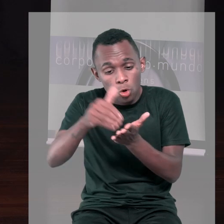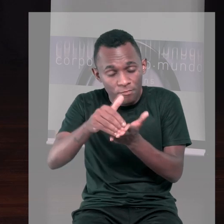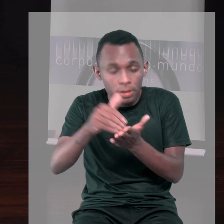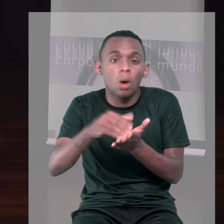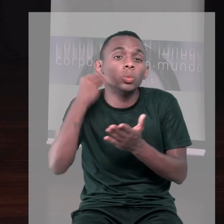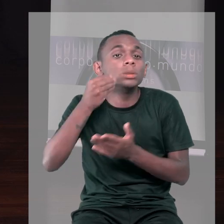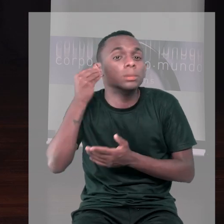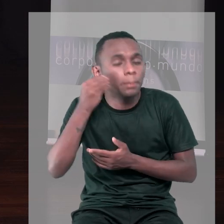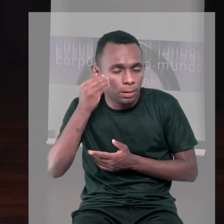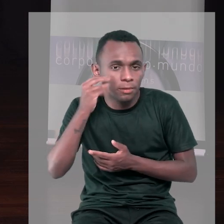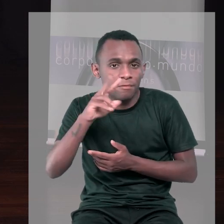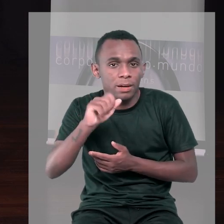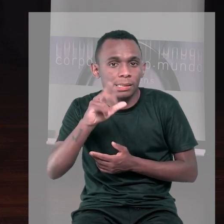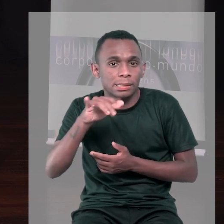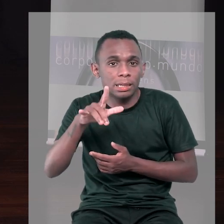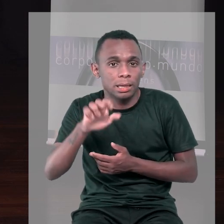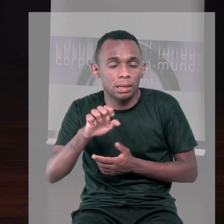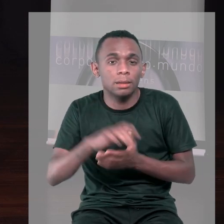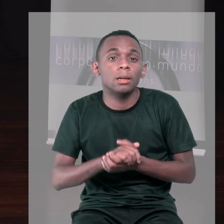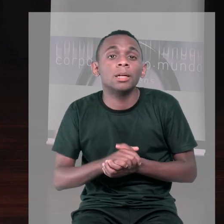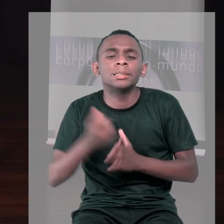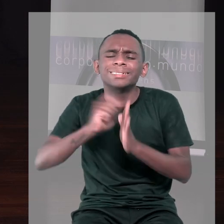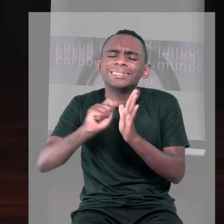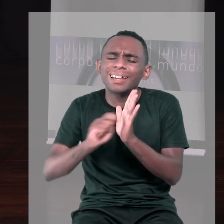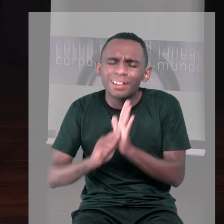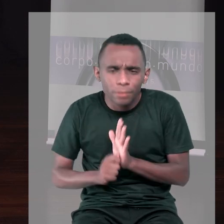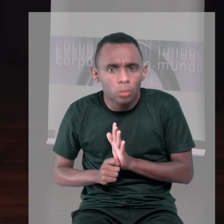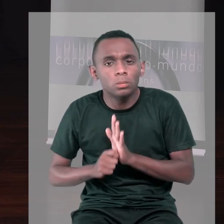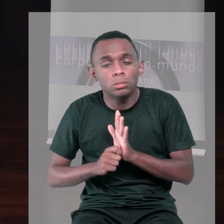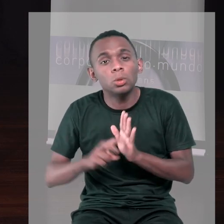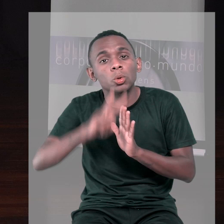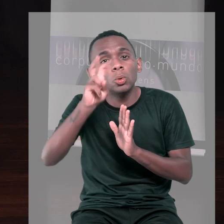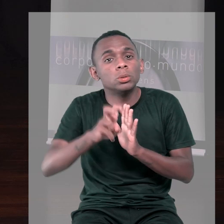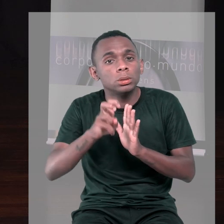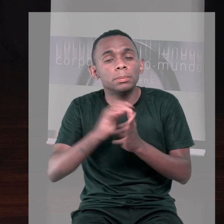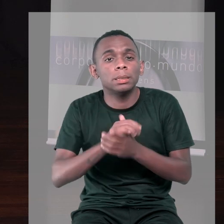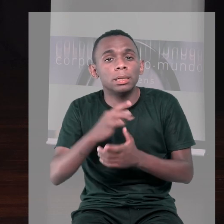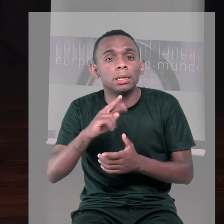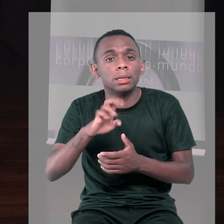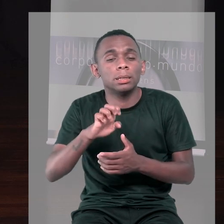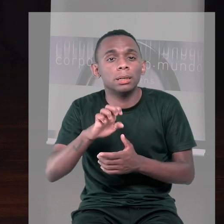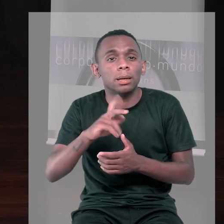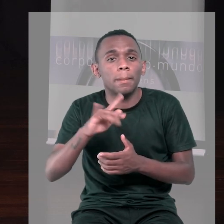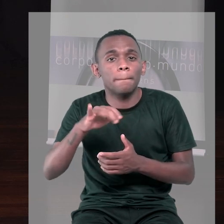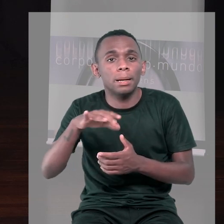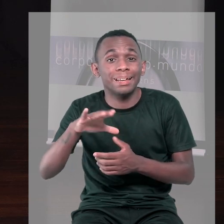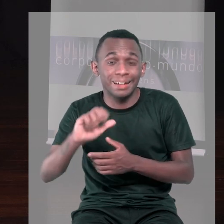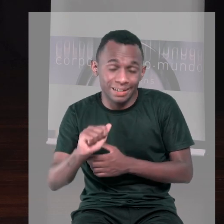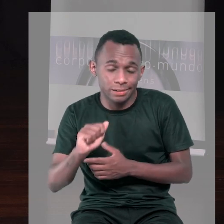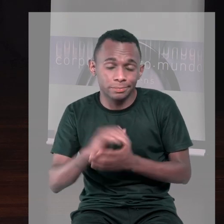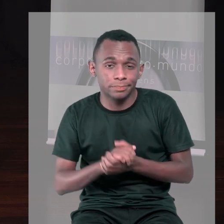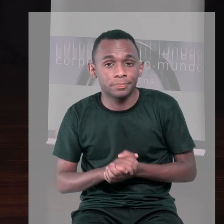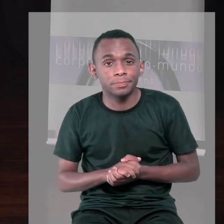né? E judeu, e em um livro que depois, um texto que depois foi integrado no